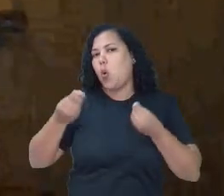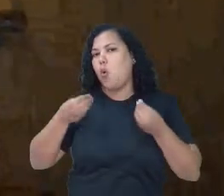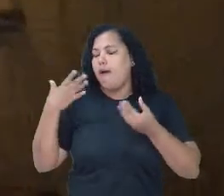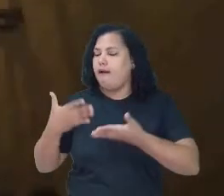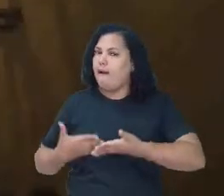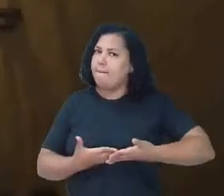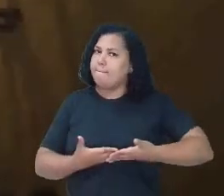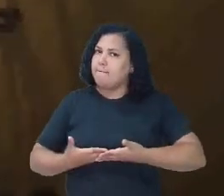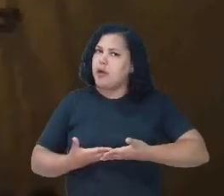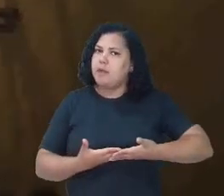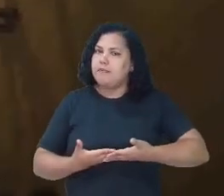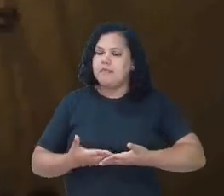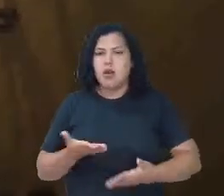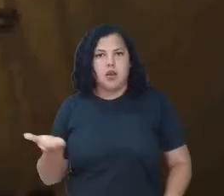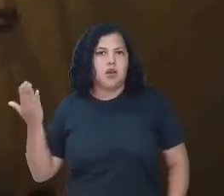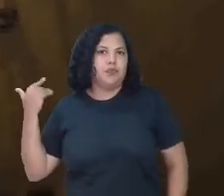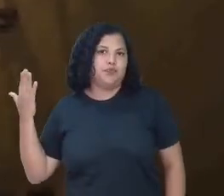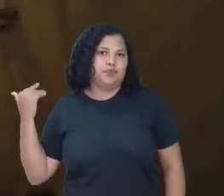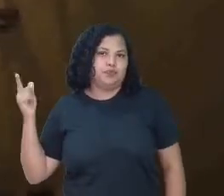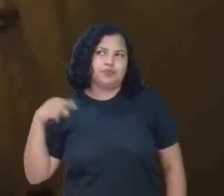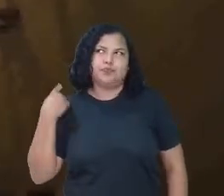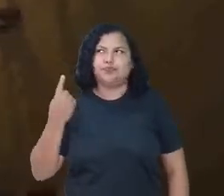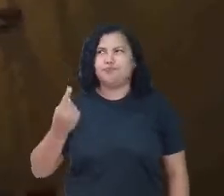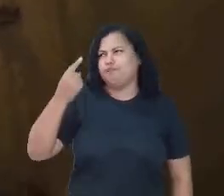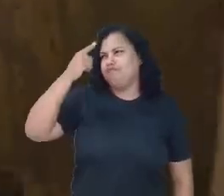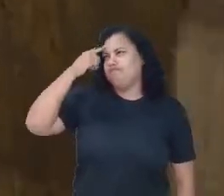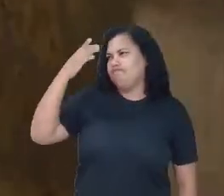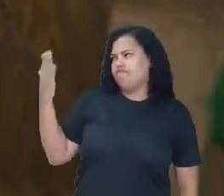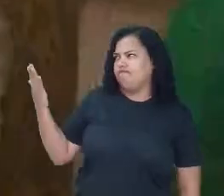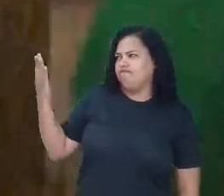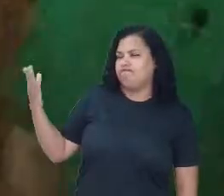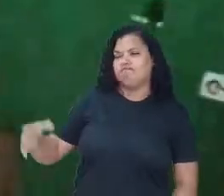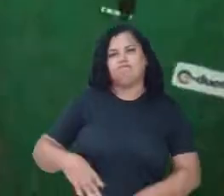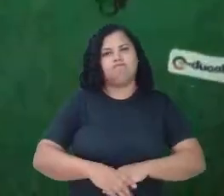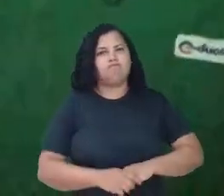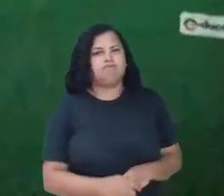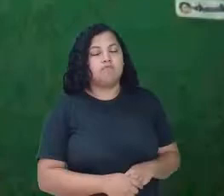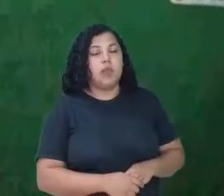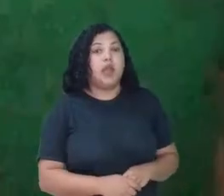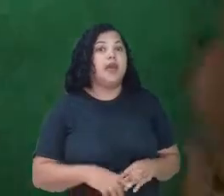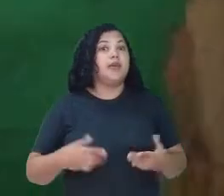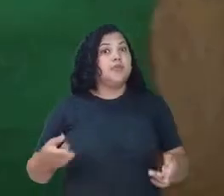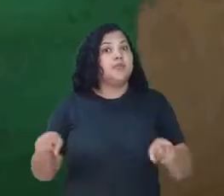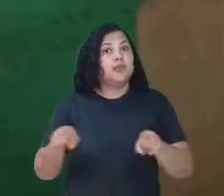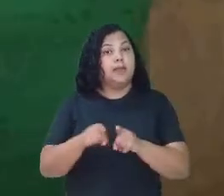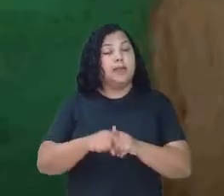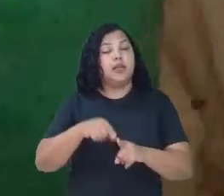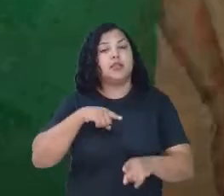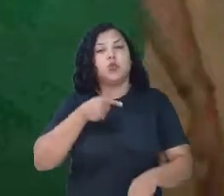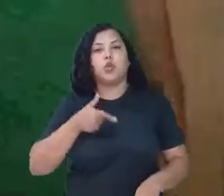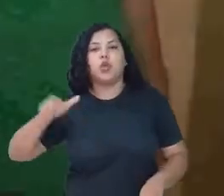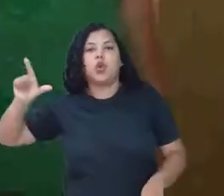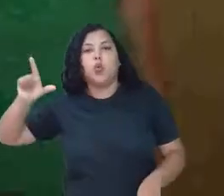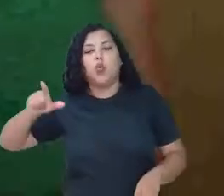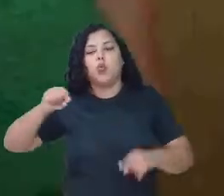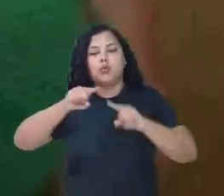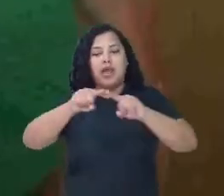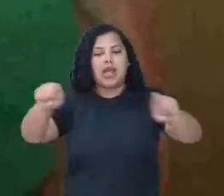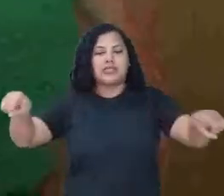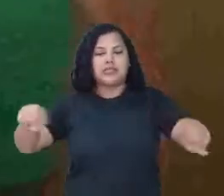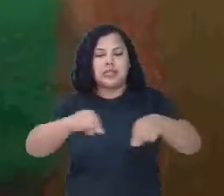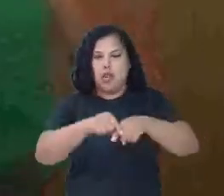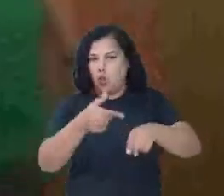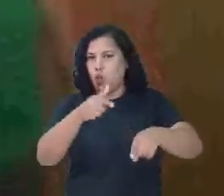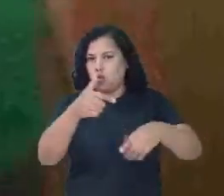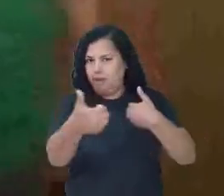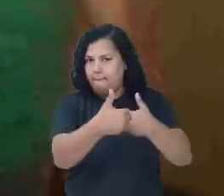maternidade. Então a gente começa a pensar um pouco sobre isso. E do outro lado a gente tem uma sala que ela é dedicada